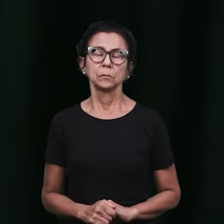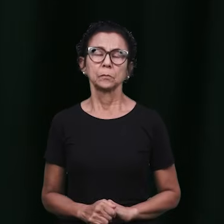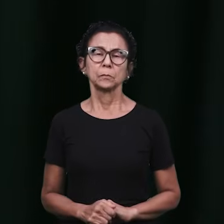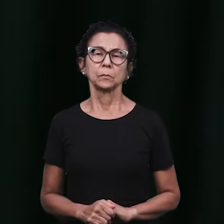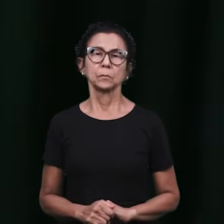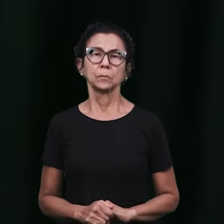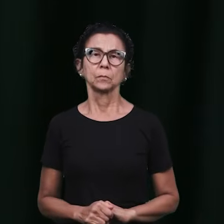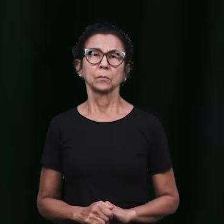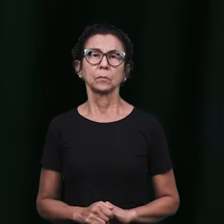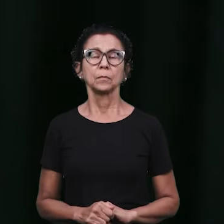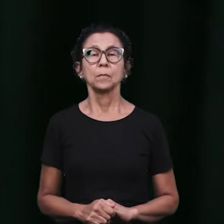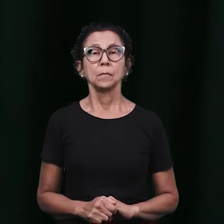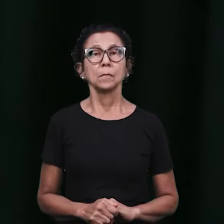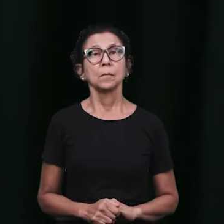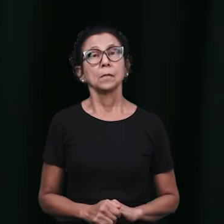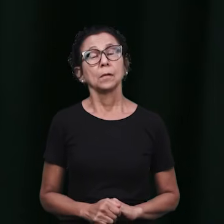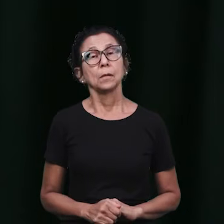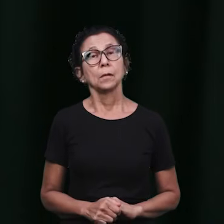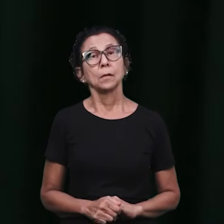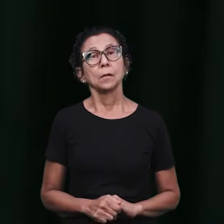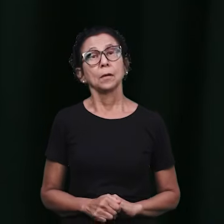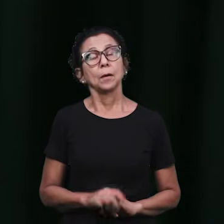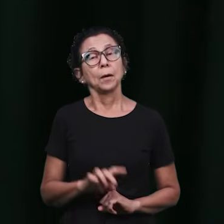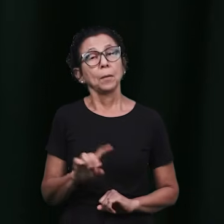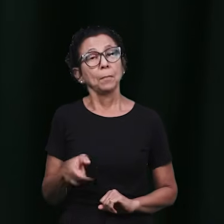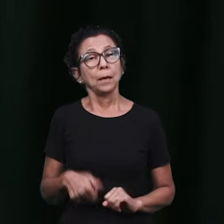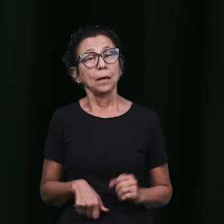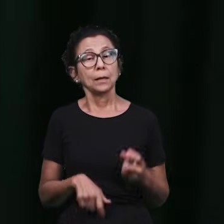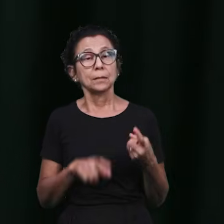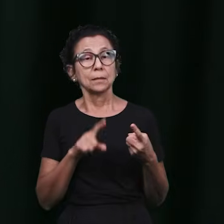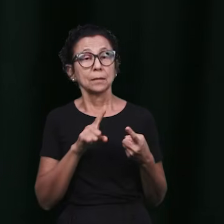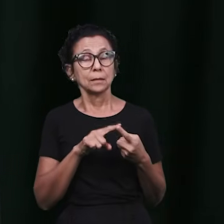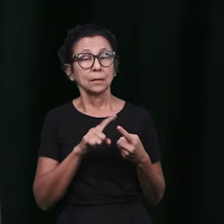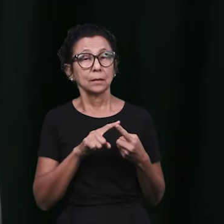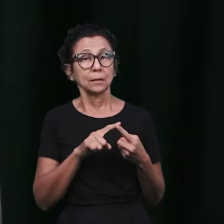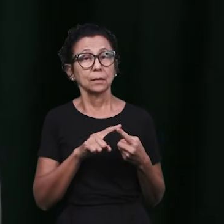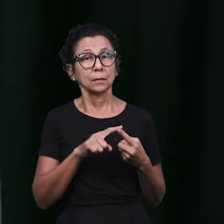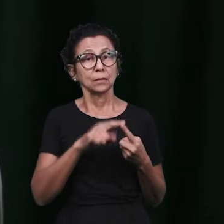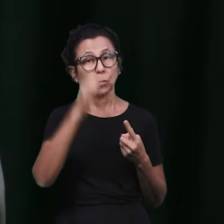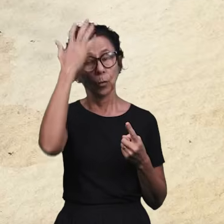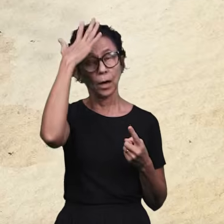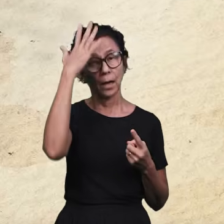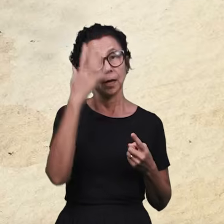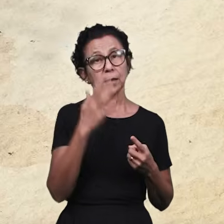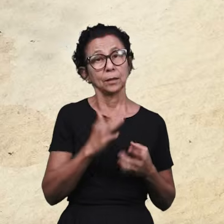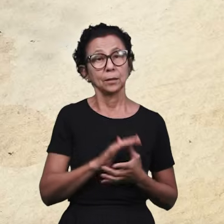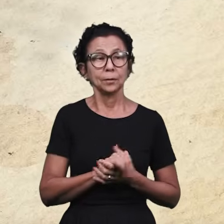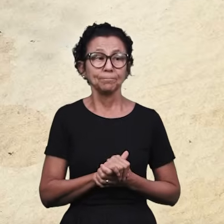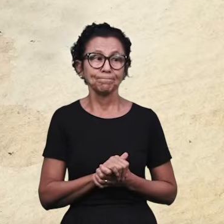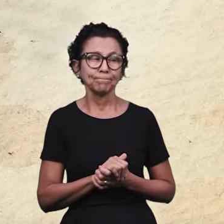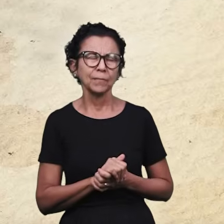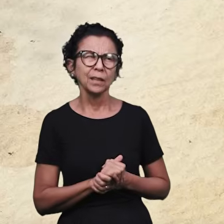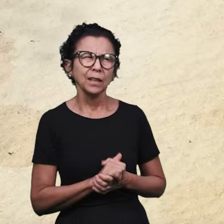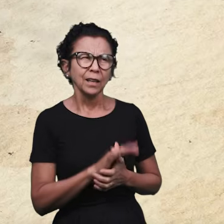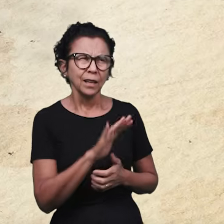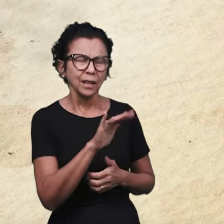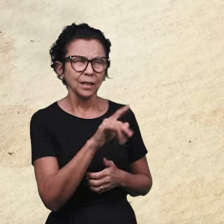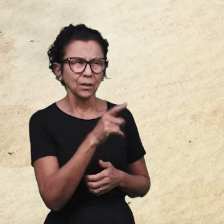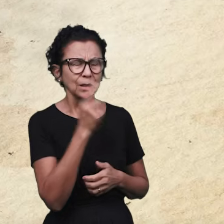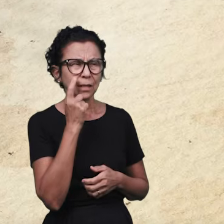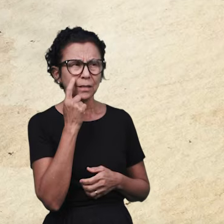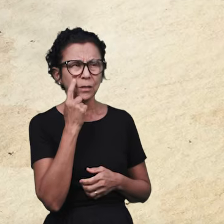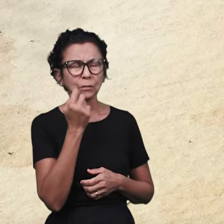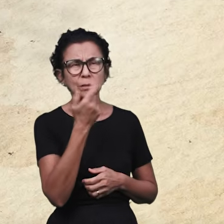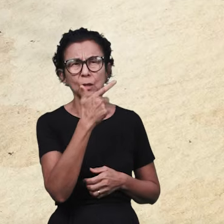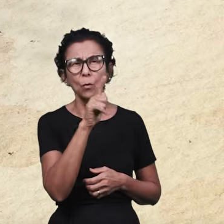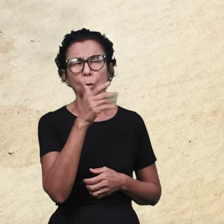aí, Josafá, com um restinho de temor que ele tinha, né, falou assim: "Olha, será que não tem um outro profeta aí que a